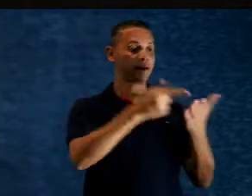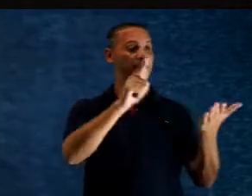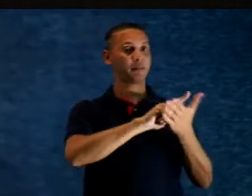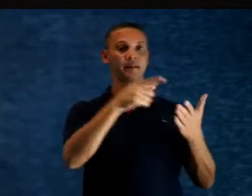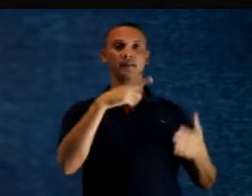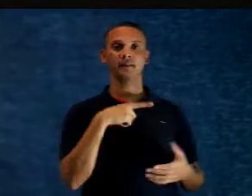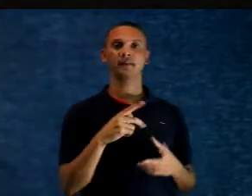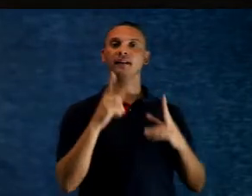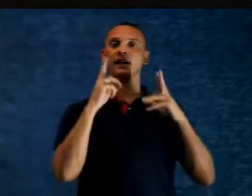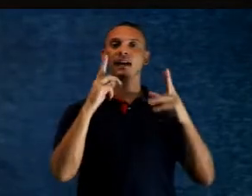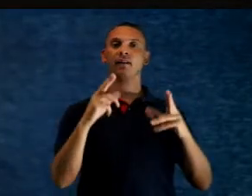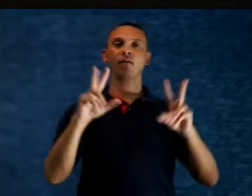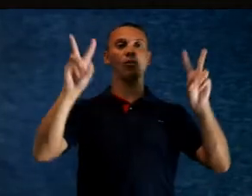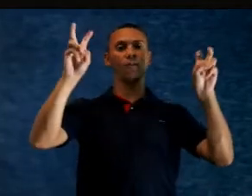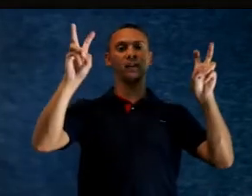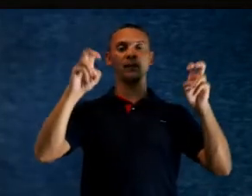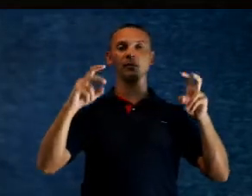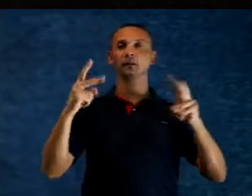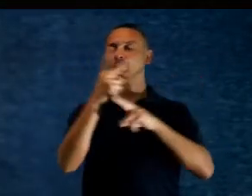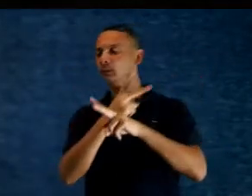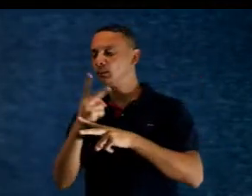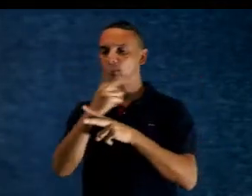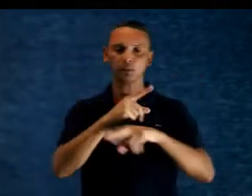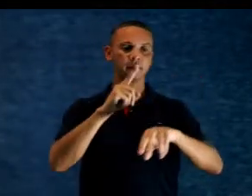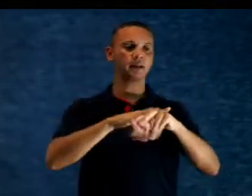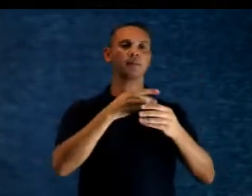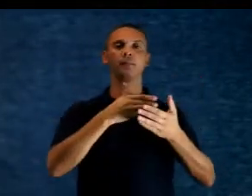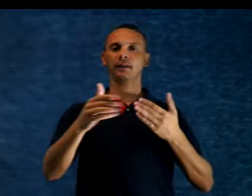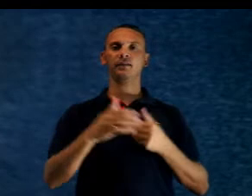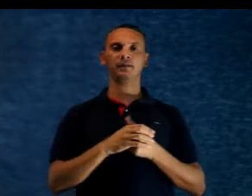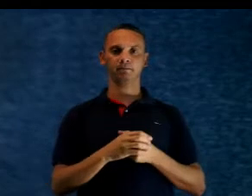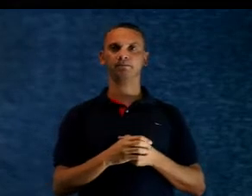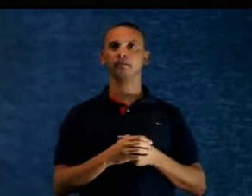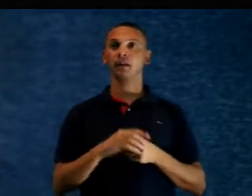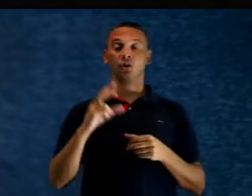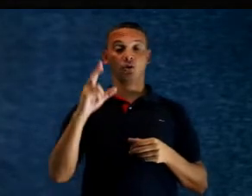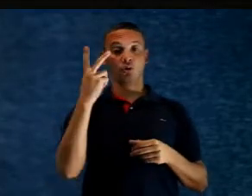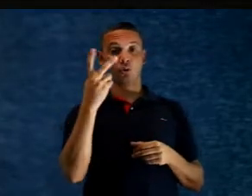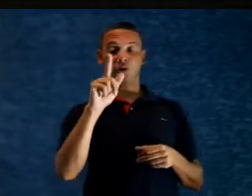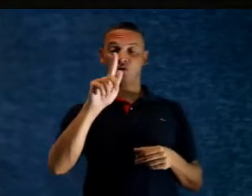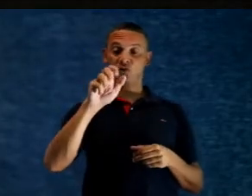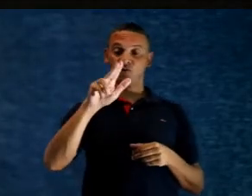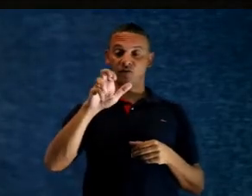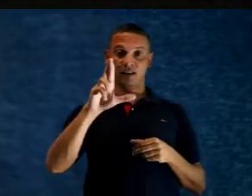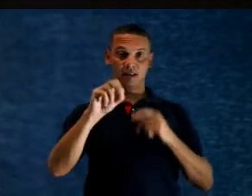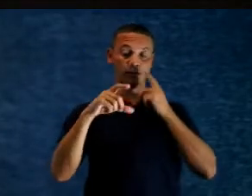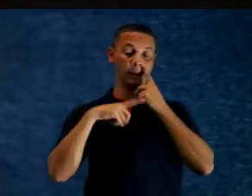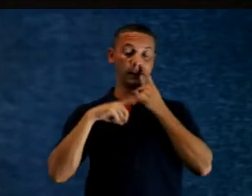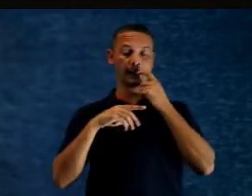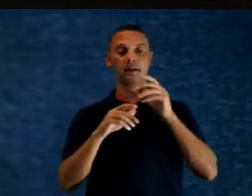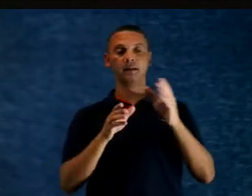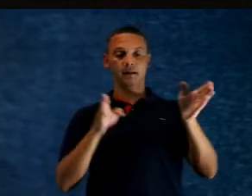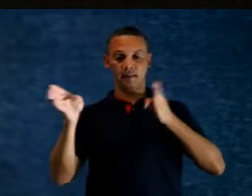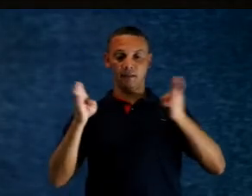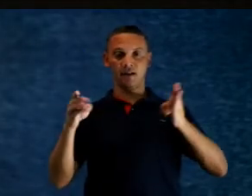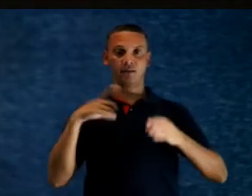história que não é nem tão sintética quanto o conto, nem tão analítica quanto o romance. Ela fica ali no meio. Né? Não